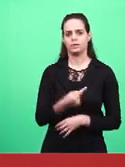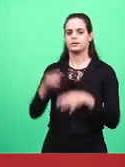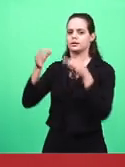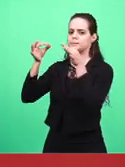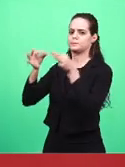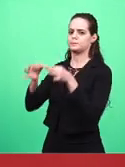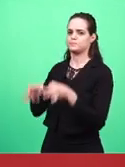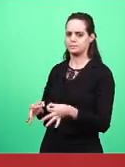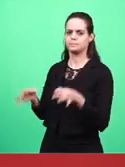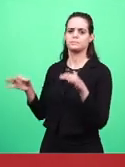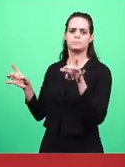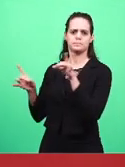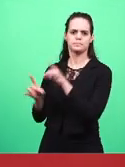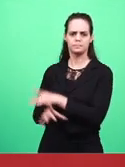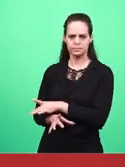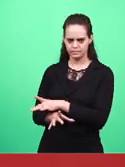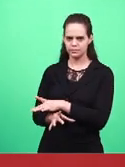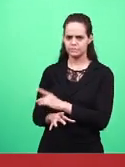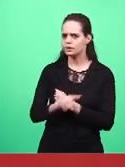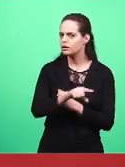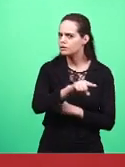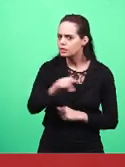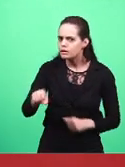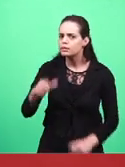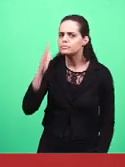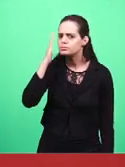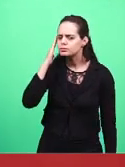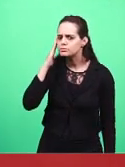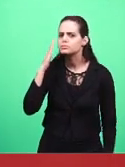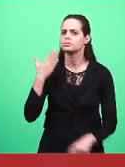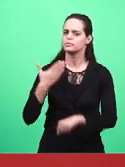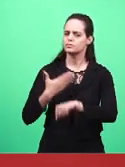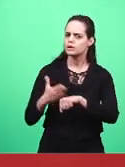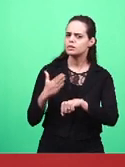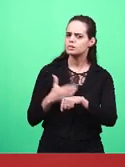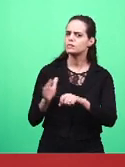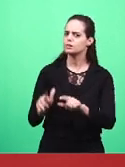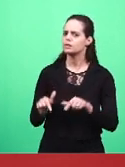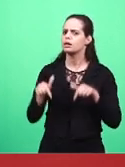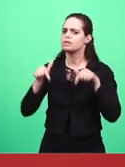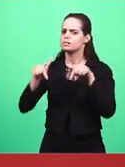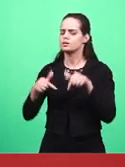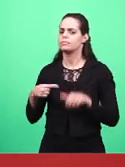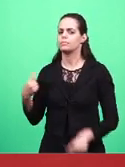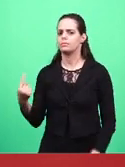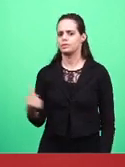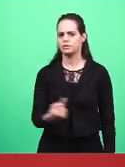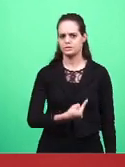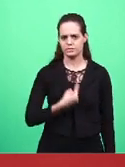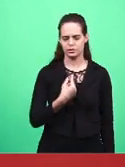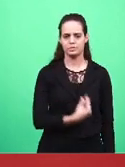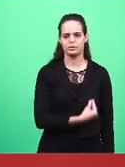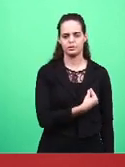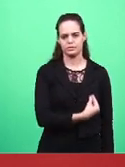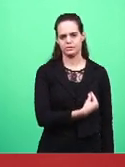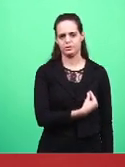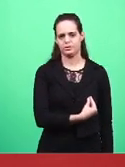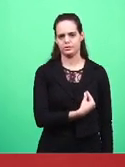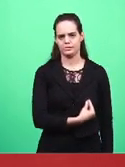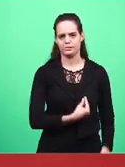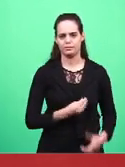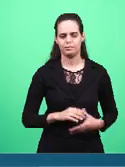versículo? 25. Então, estamos dizendo para todo o Brasil e para todo mundo. De Valadares.